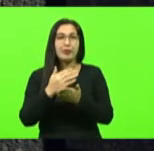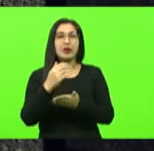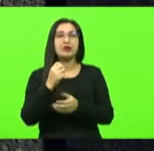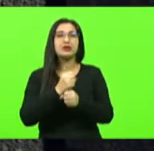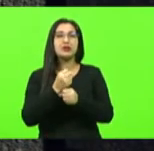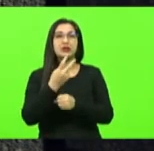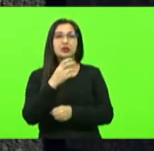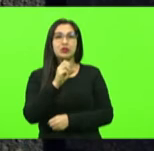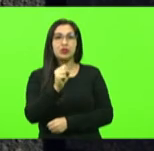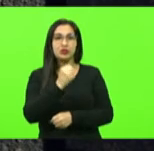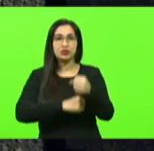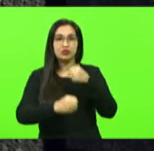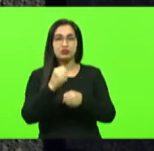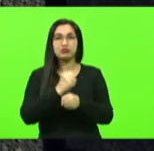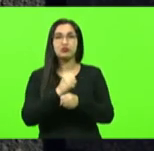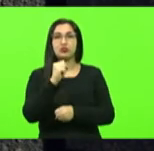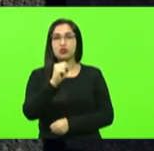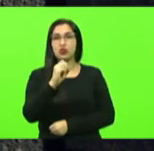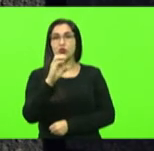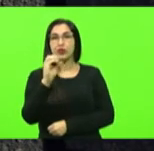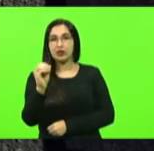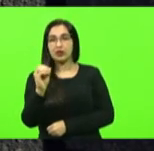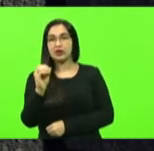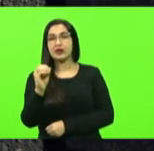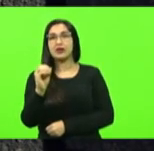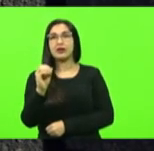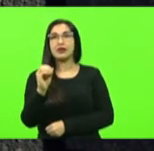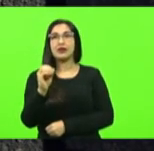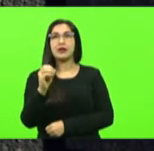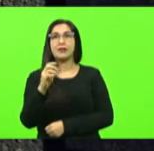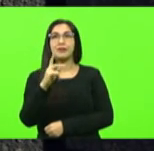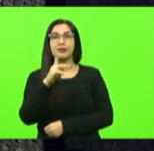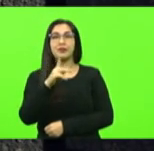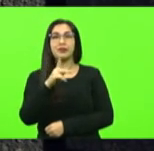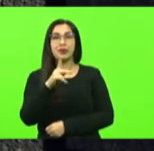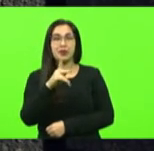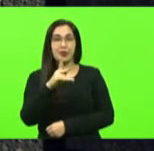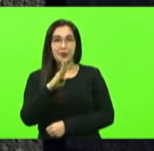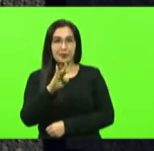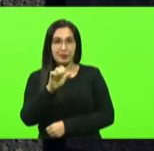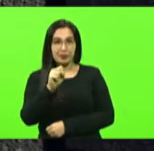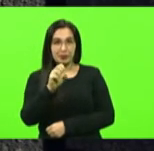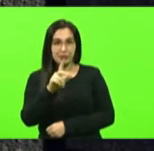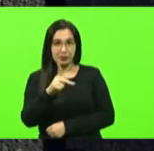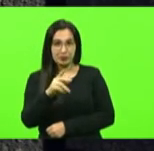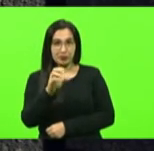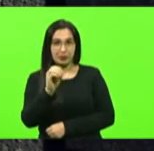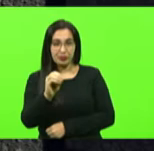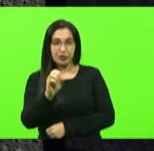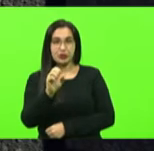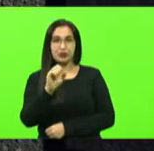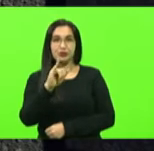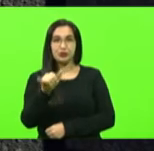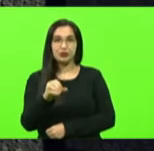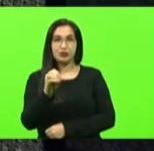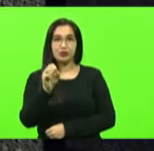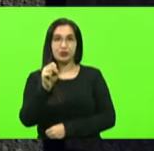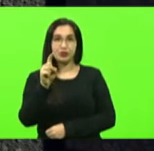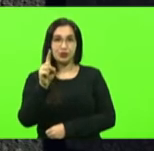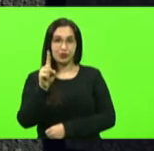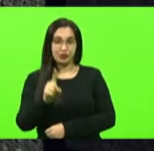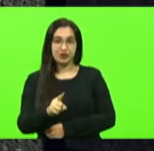antes foi lembrado ali o bispo Dom José Gomes, que começou e